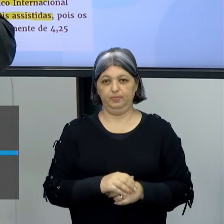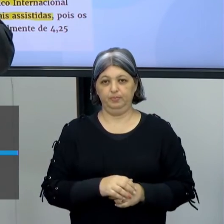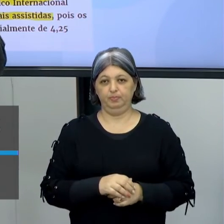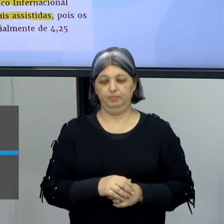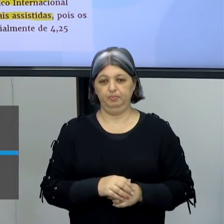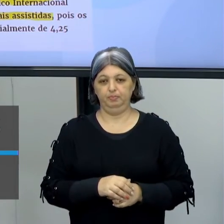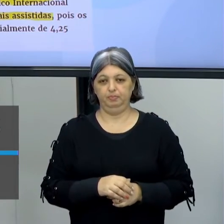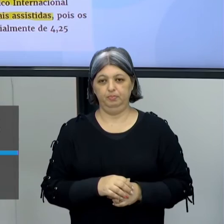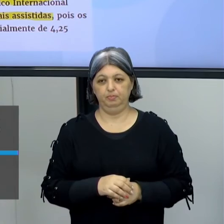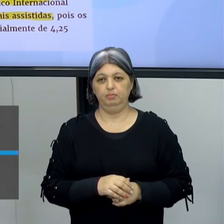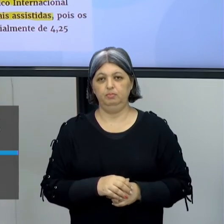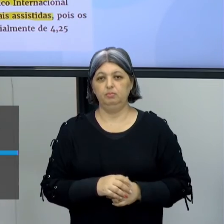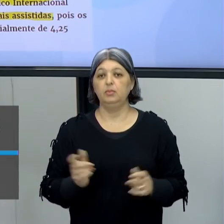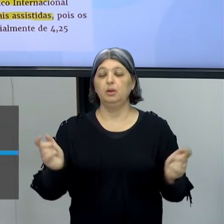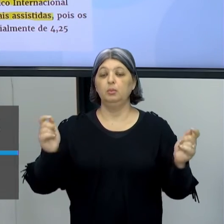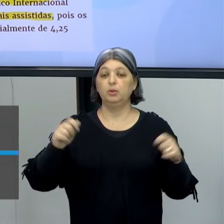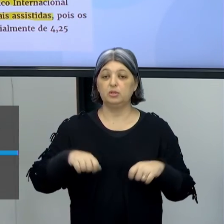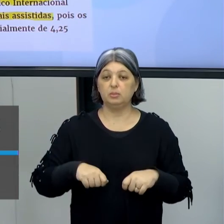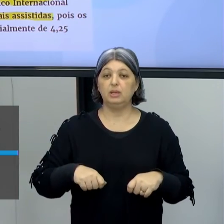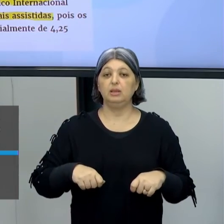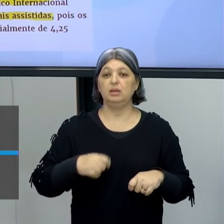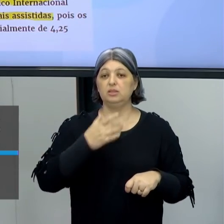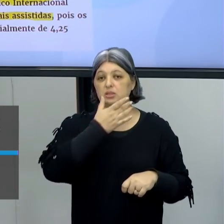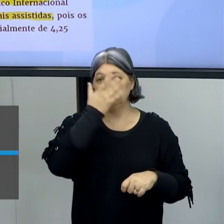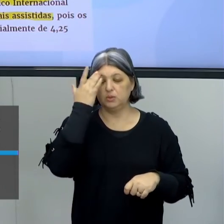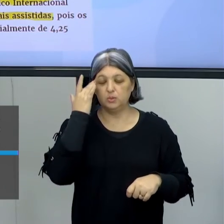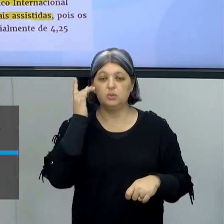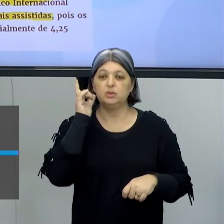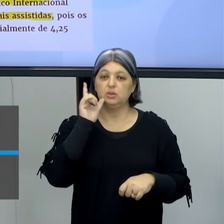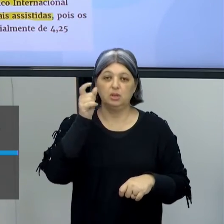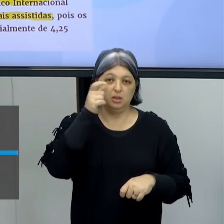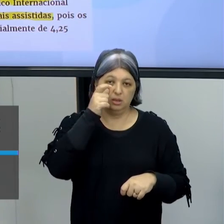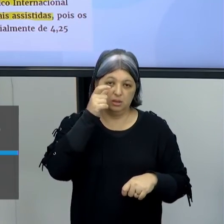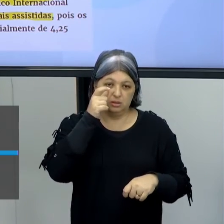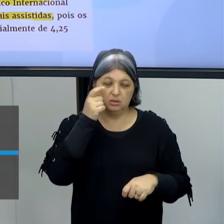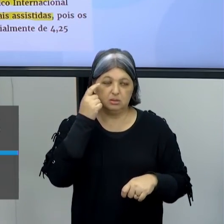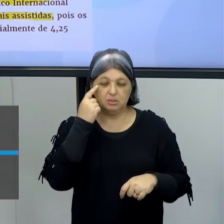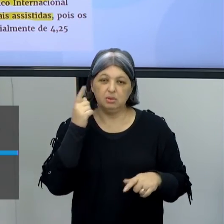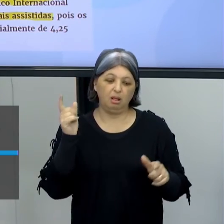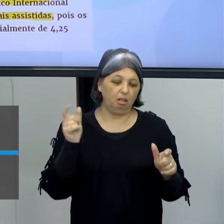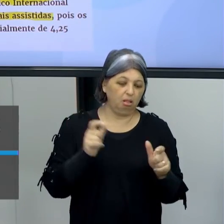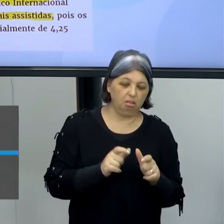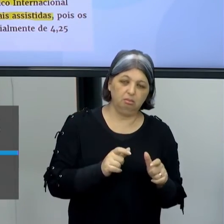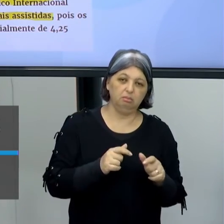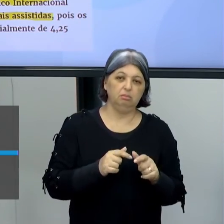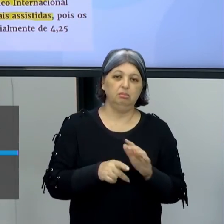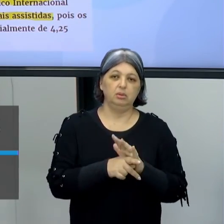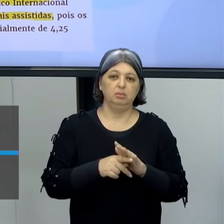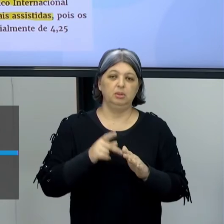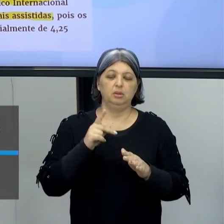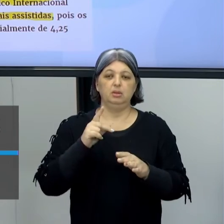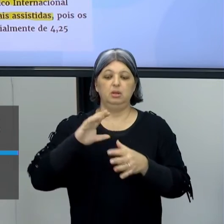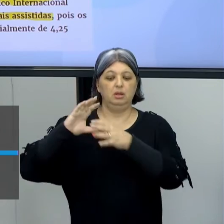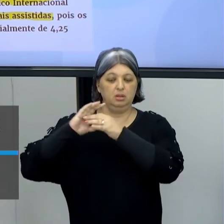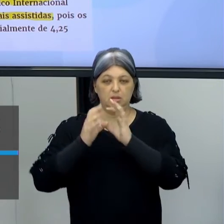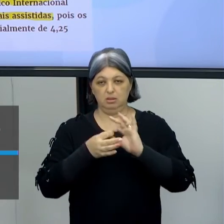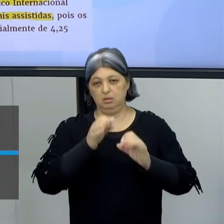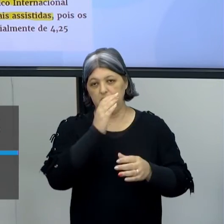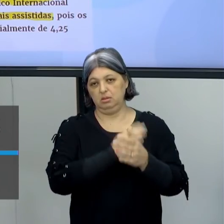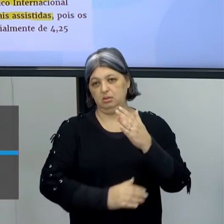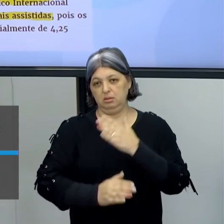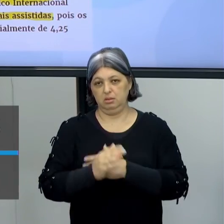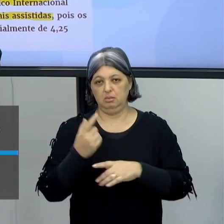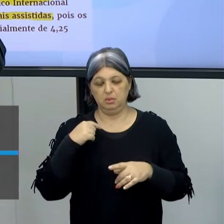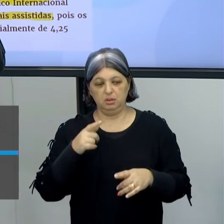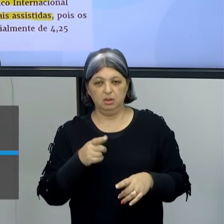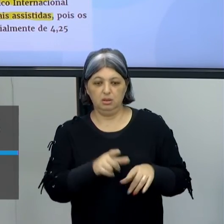a possibilidade de que as pessoas pudessem assistir menos a Paralimpíada do que a própria Olimpíada.